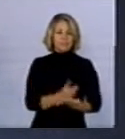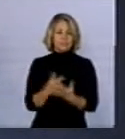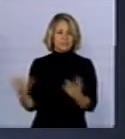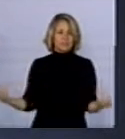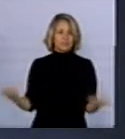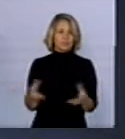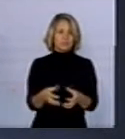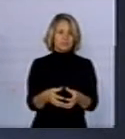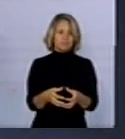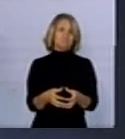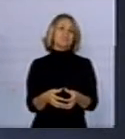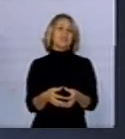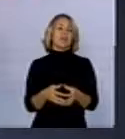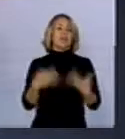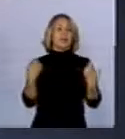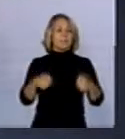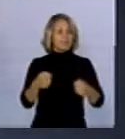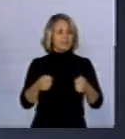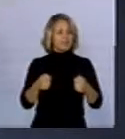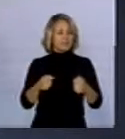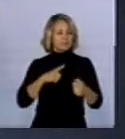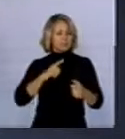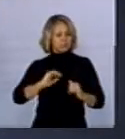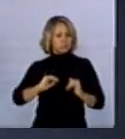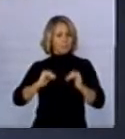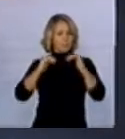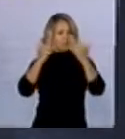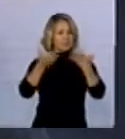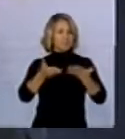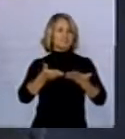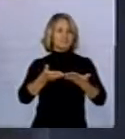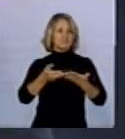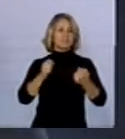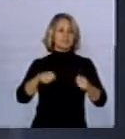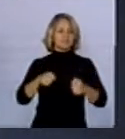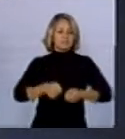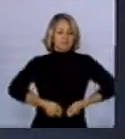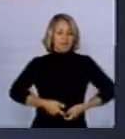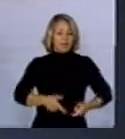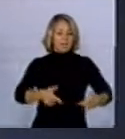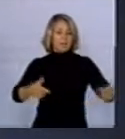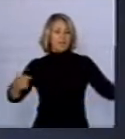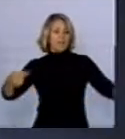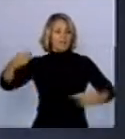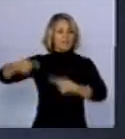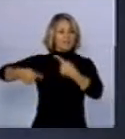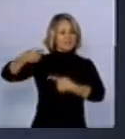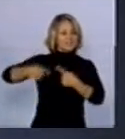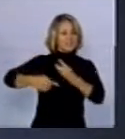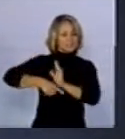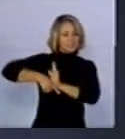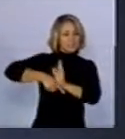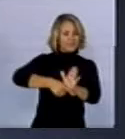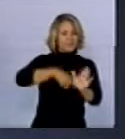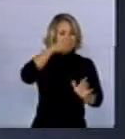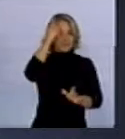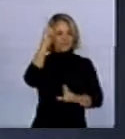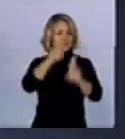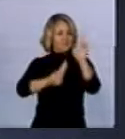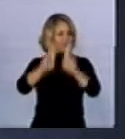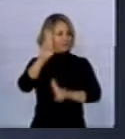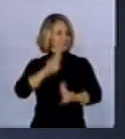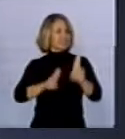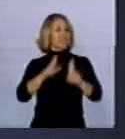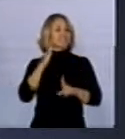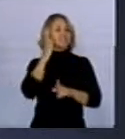isso? Não, nós precisamos potencializar a concorrência, nós precisamos ampliar a concorrência em benefício do consumidor,